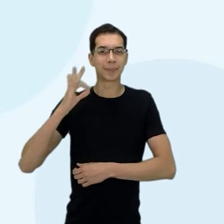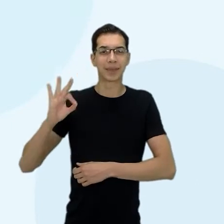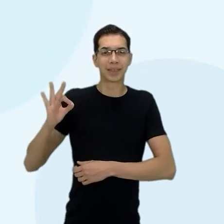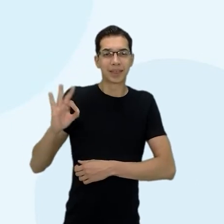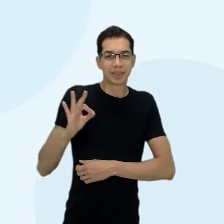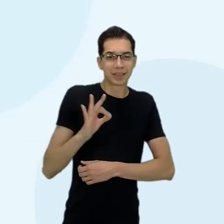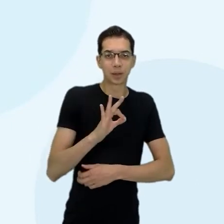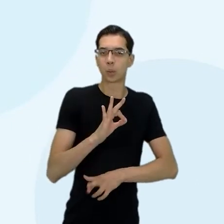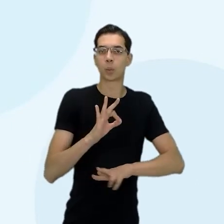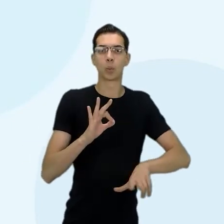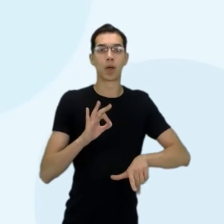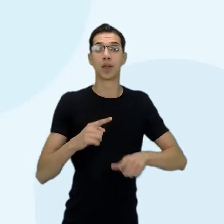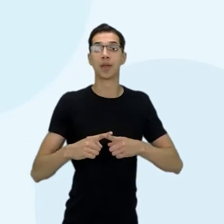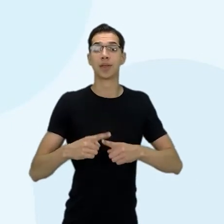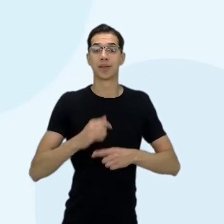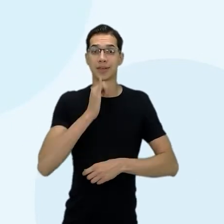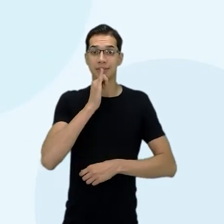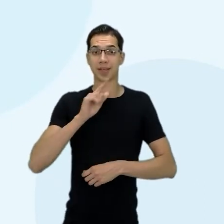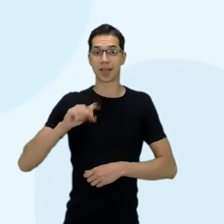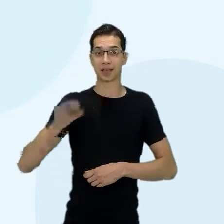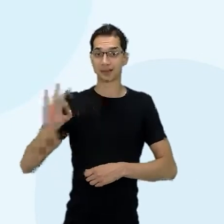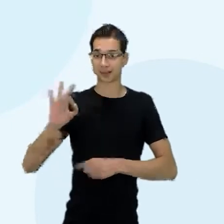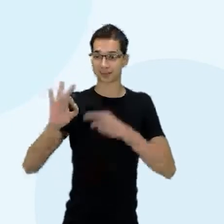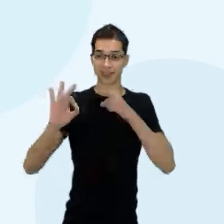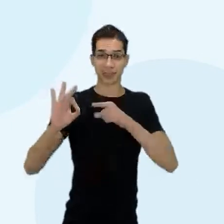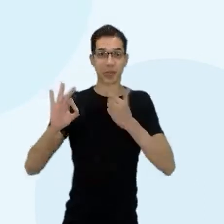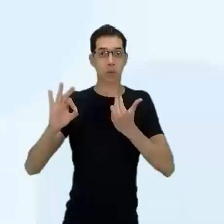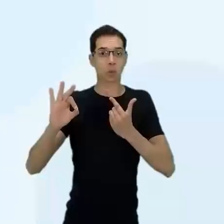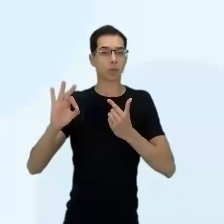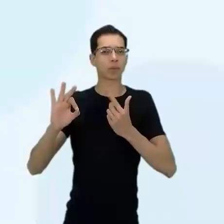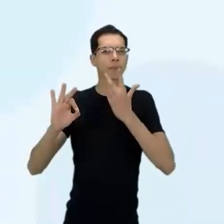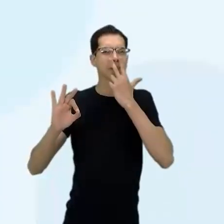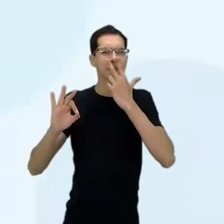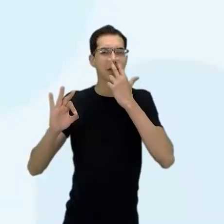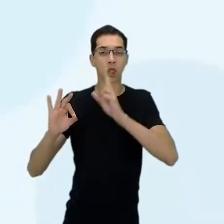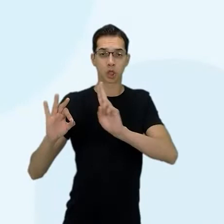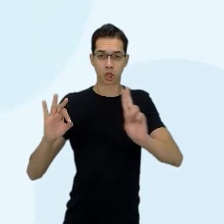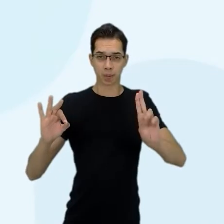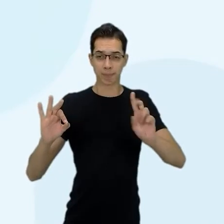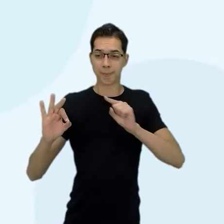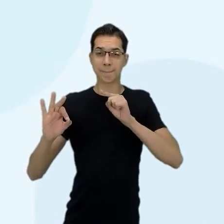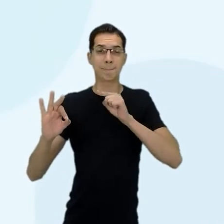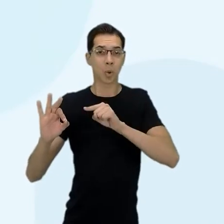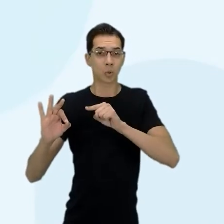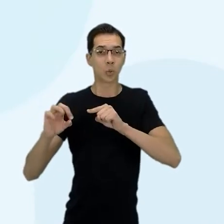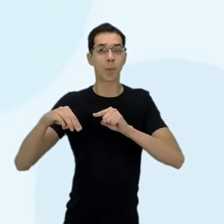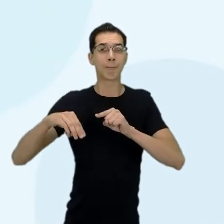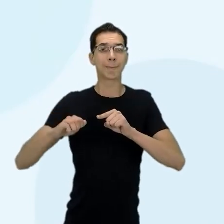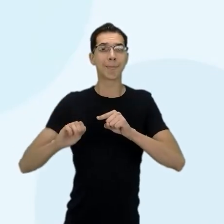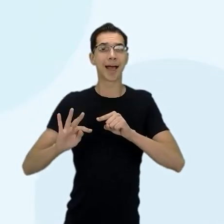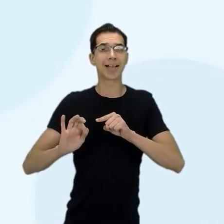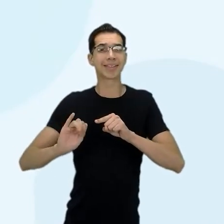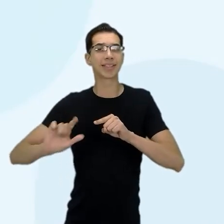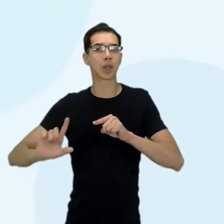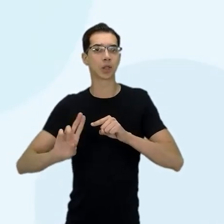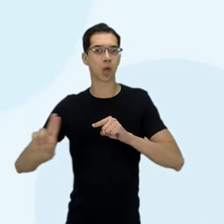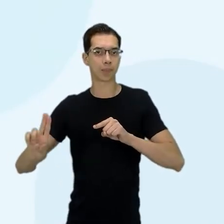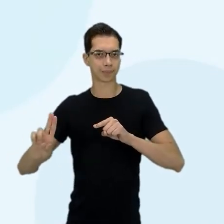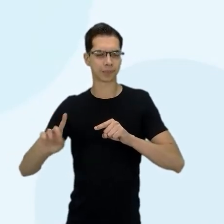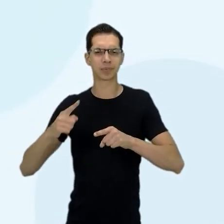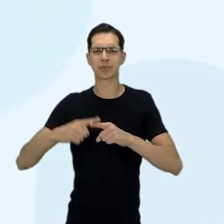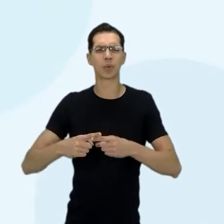quase nada, porque ela é um ponto material. Como assim, Magno? Eu não entendi. Assim, ó, o trem, você precisa